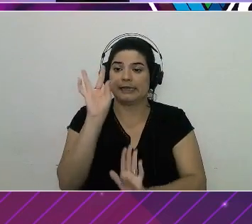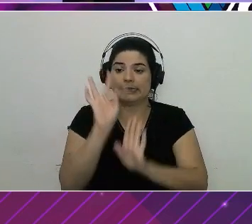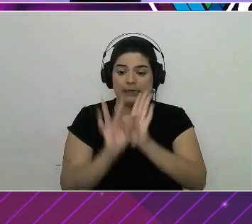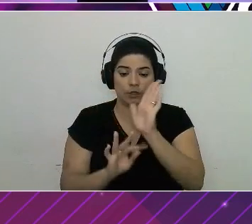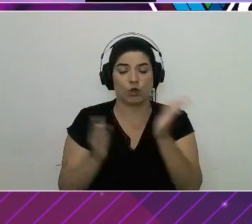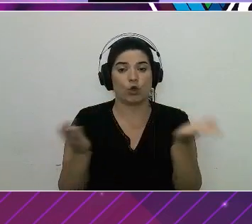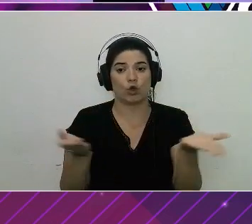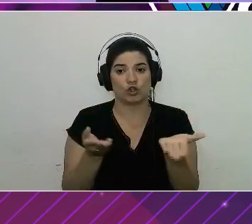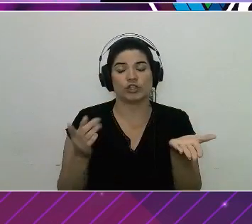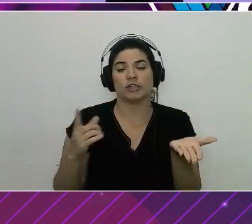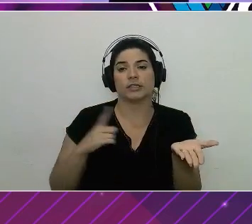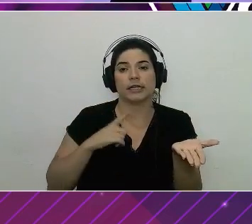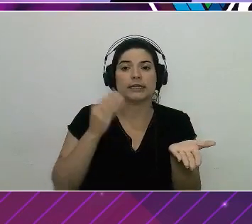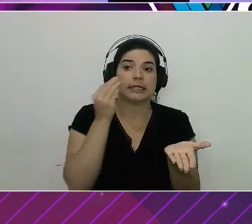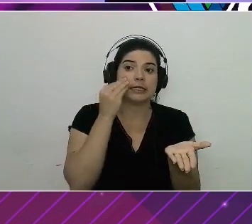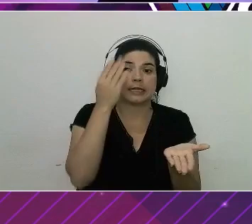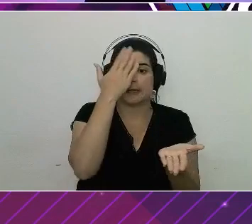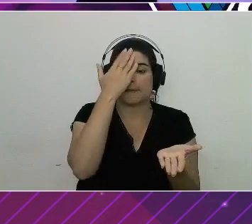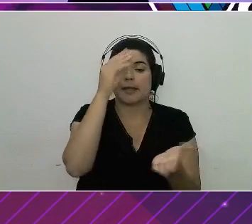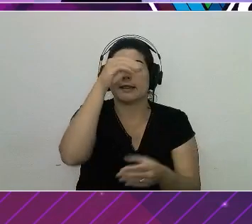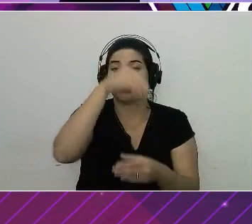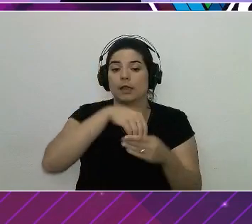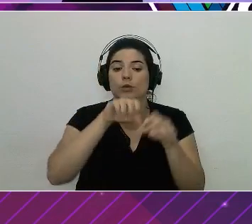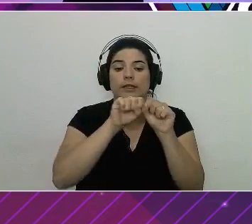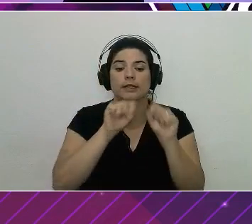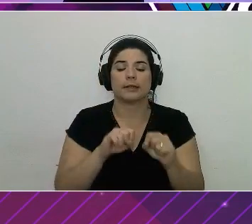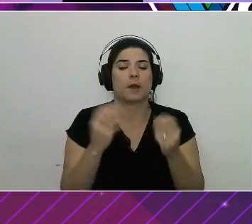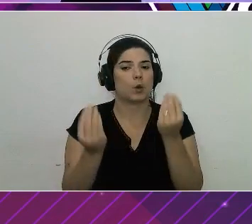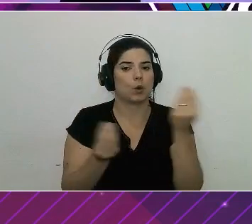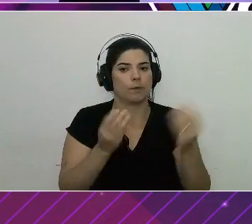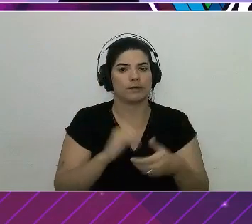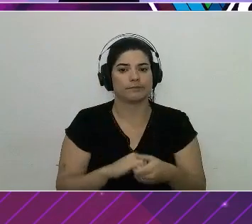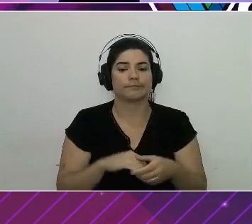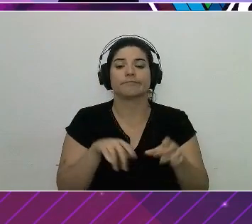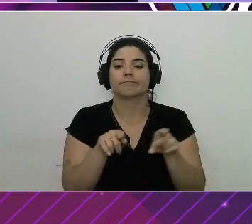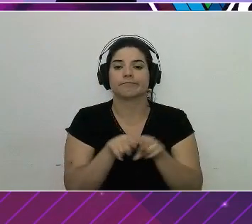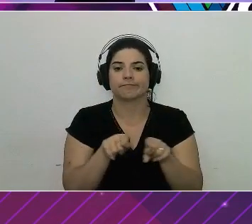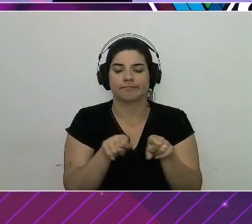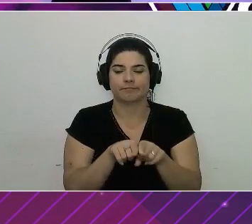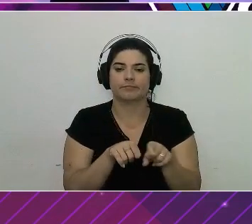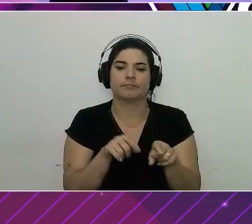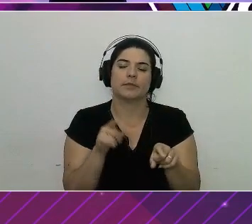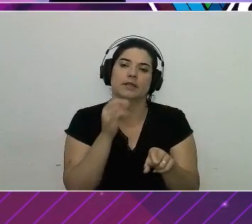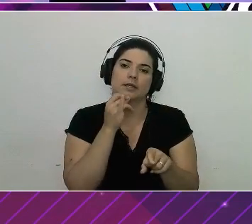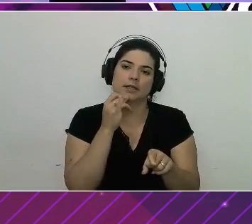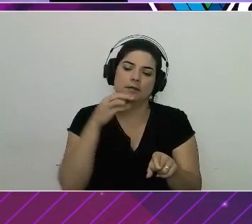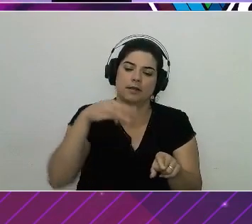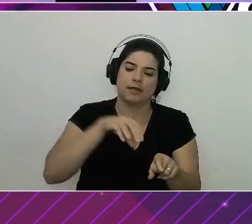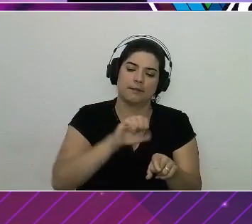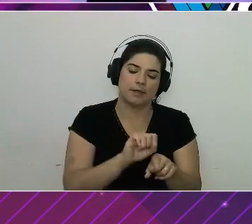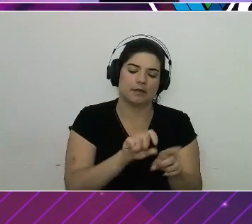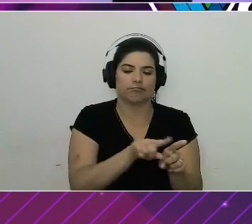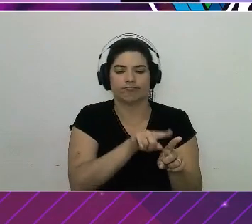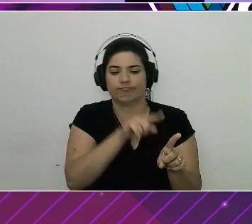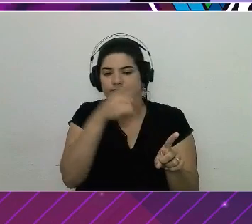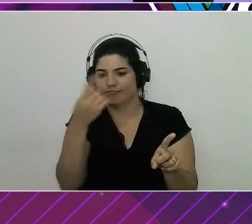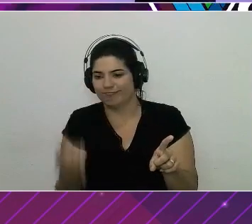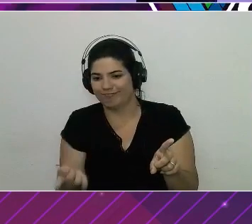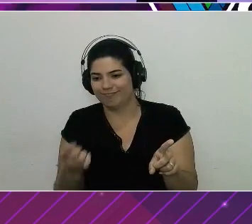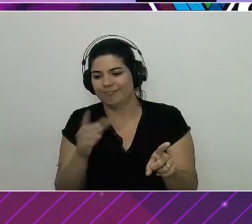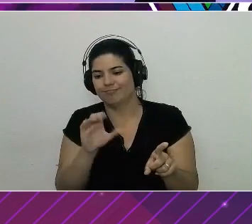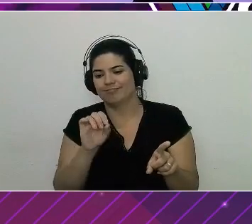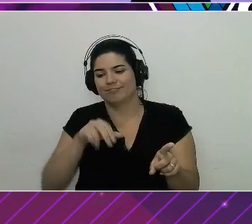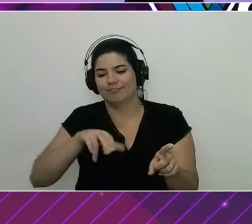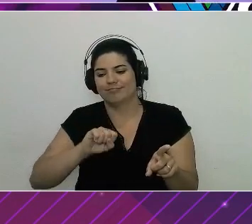estado do sistema. Ou nunca ninguém teve que debugar um microserviço falando console log, passei aqui, console log, passei